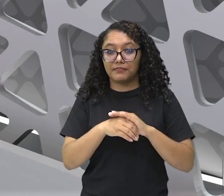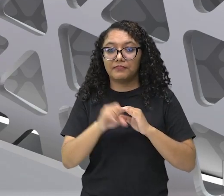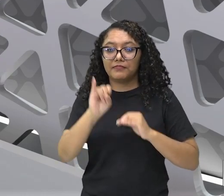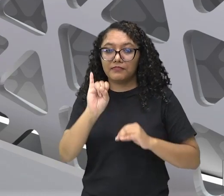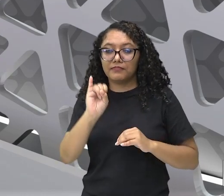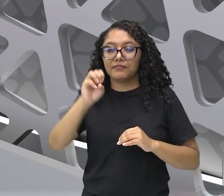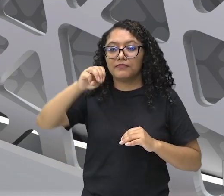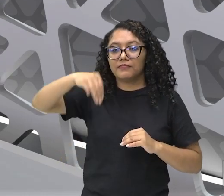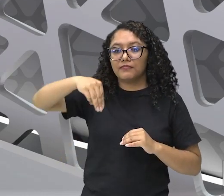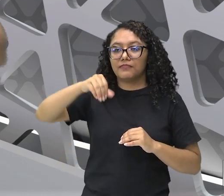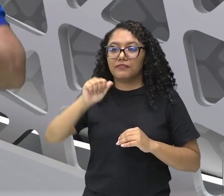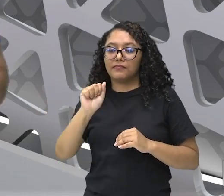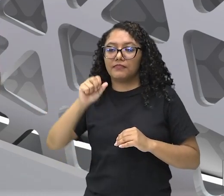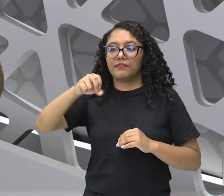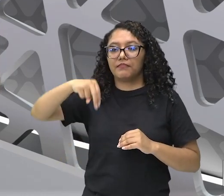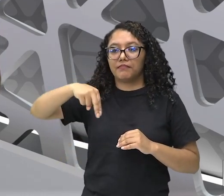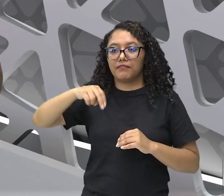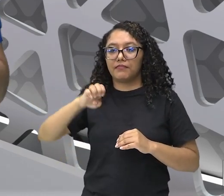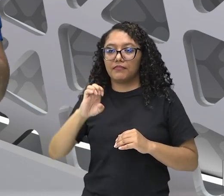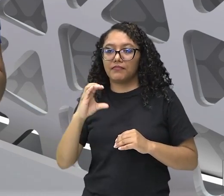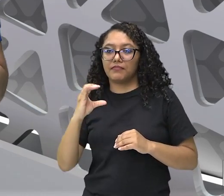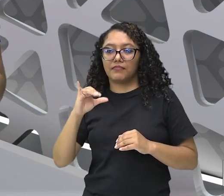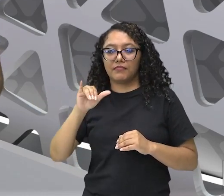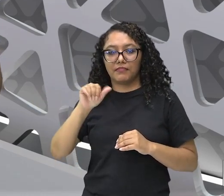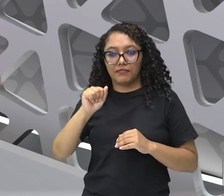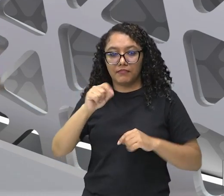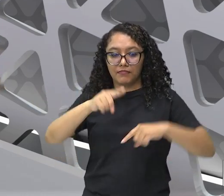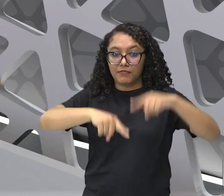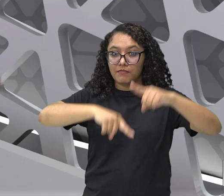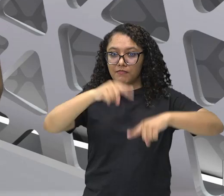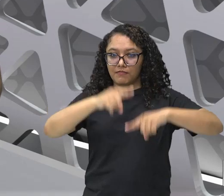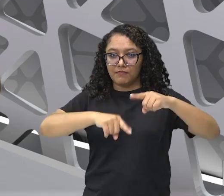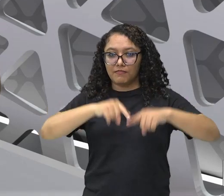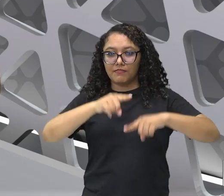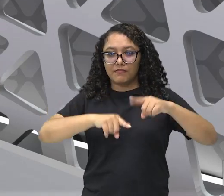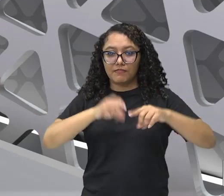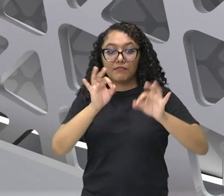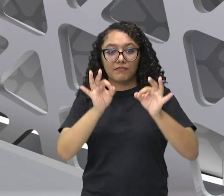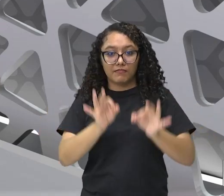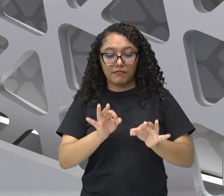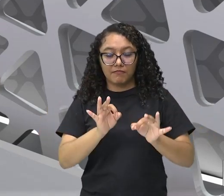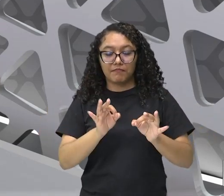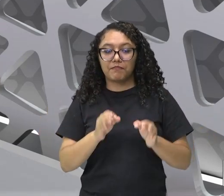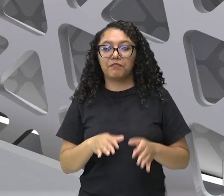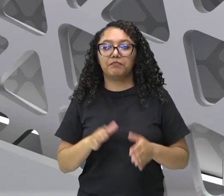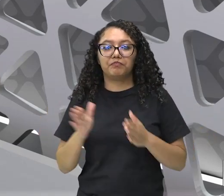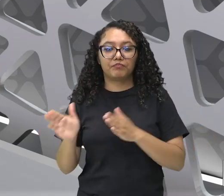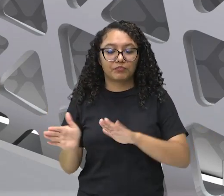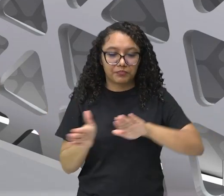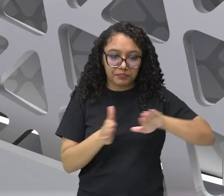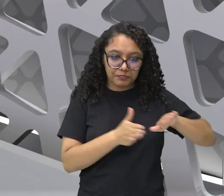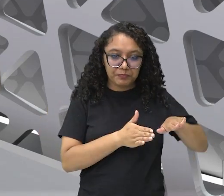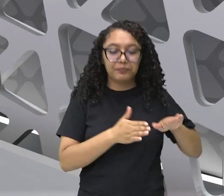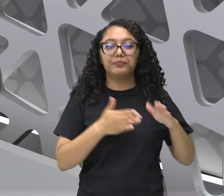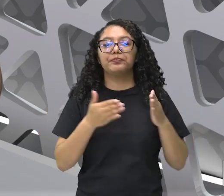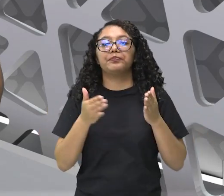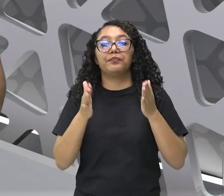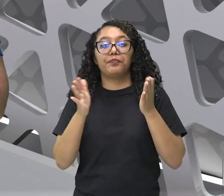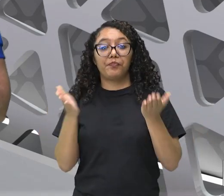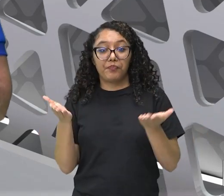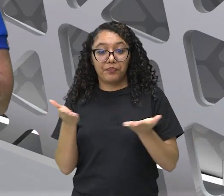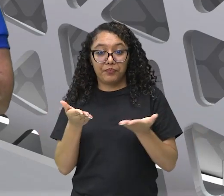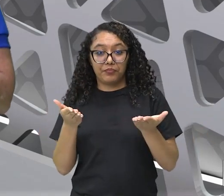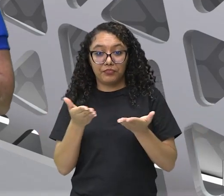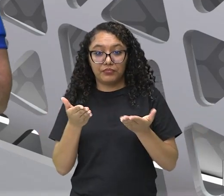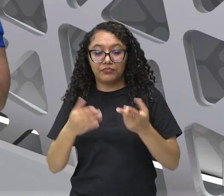imanência, concretude, certo? Materialidade. Agora, nós vamos verificar o